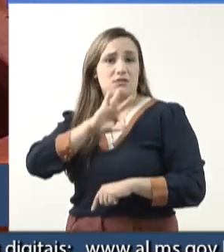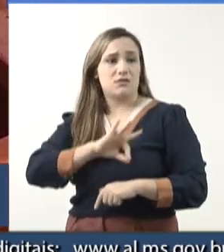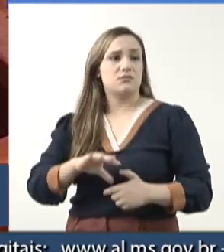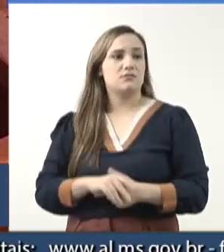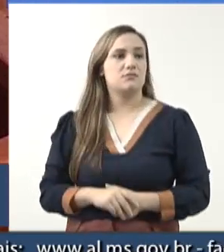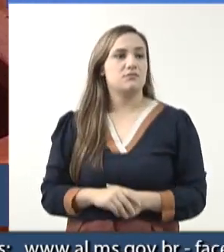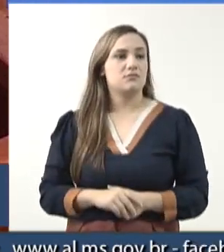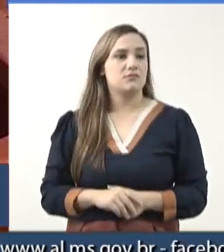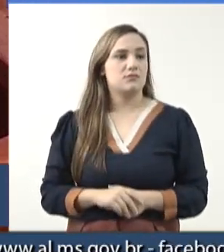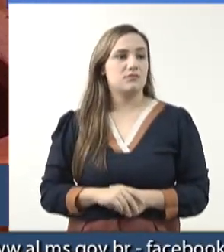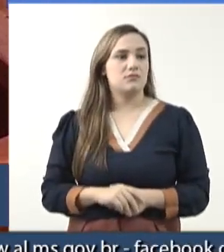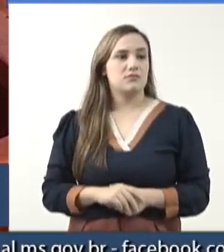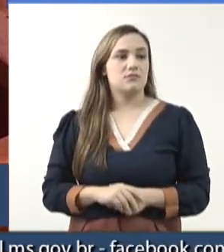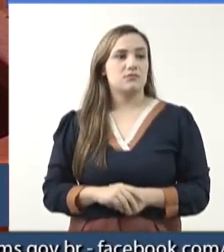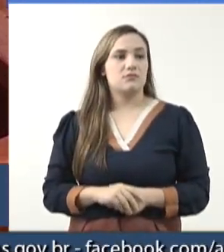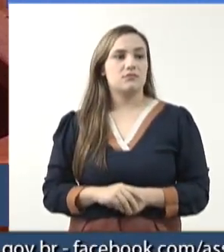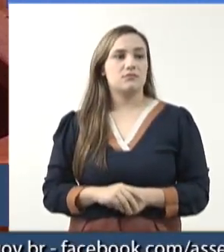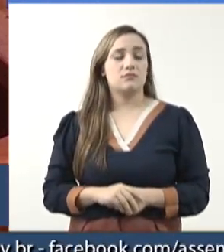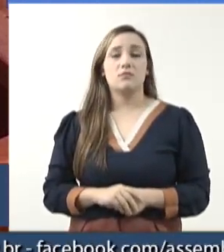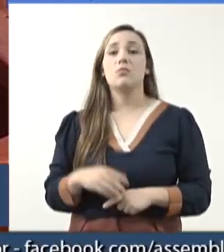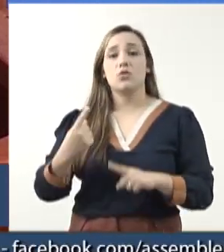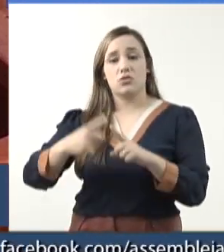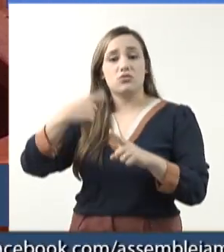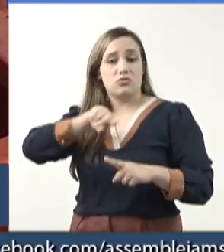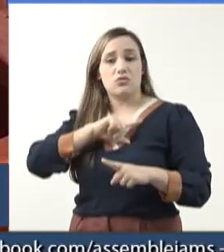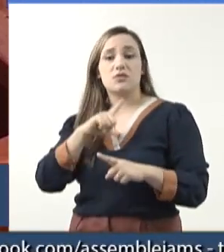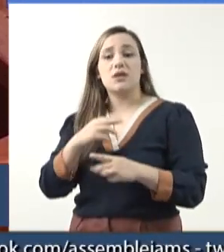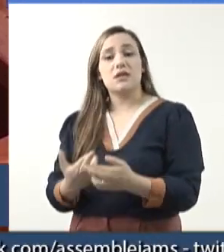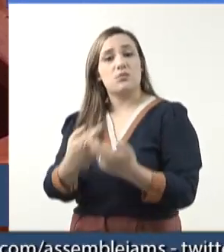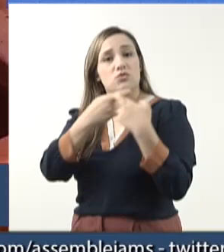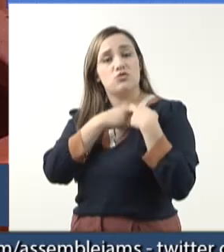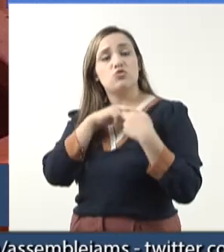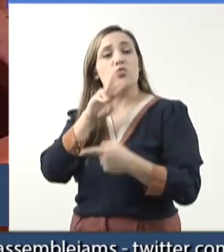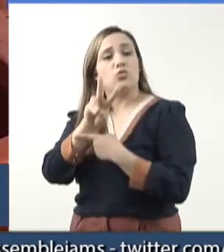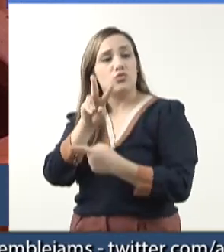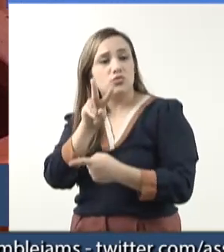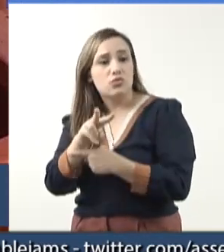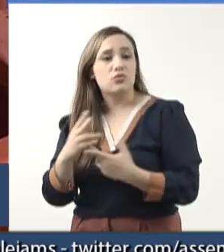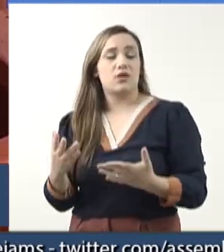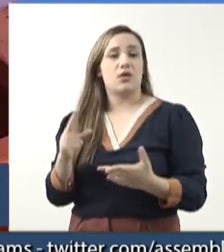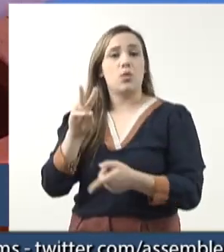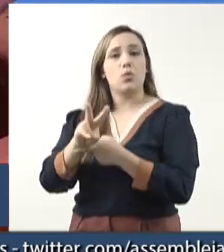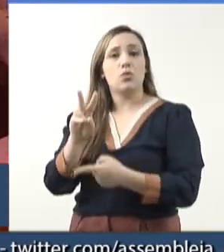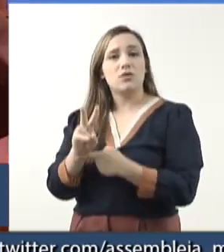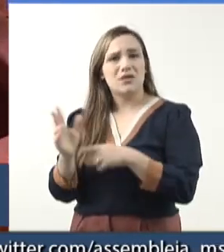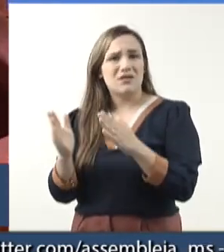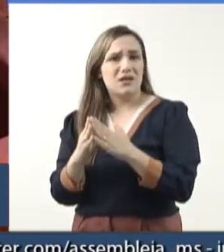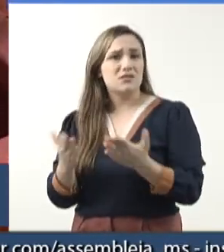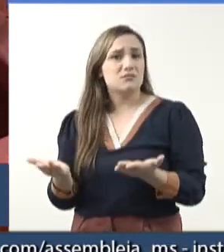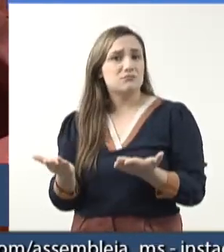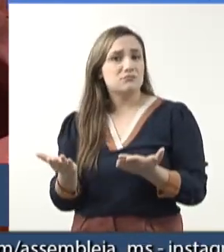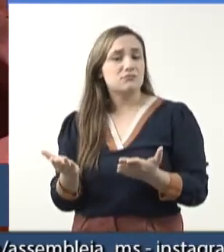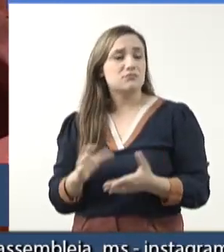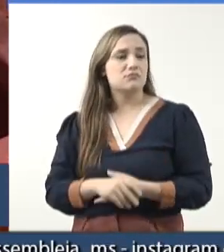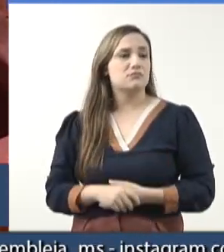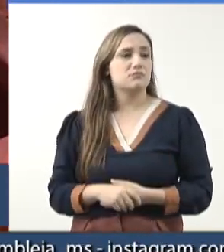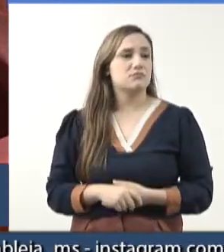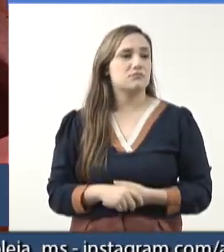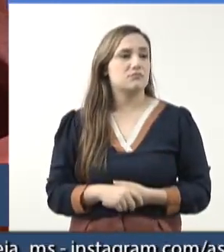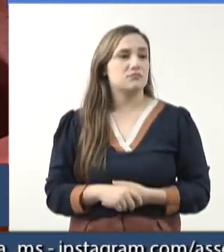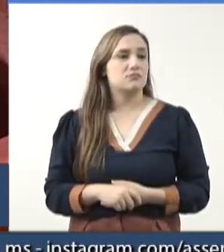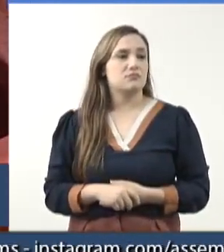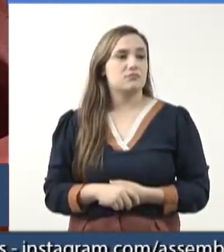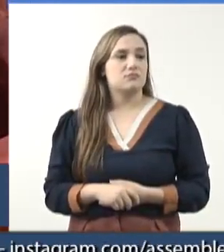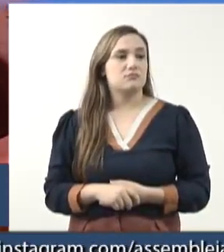Que dá para a gente essa responsabilidade do cuidado, de cuidar da casa. Ora, Ninguém pediu